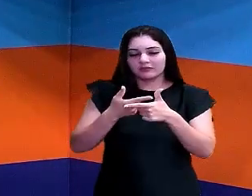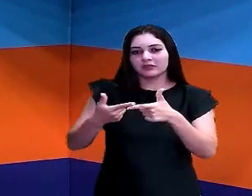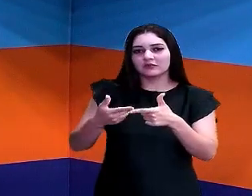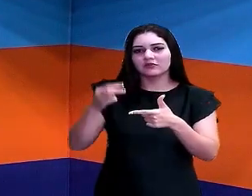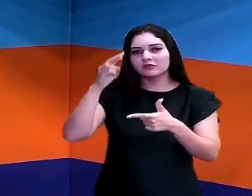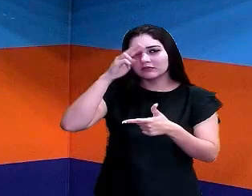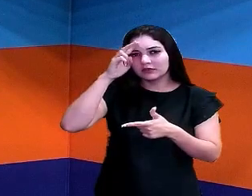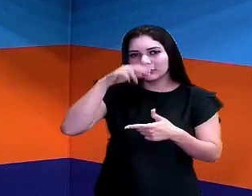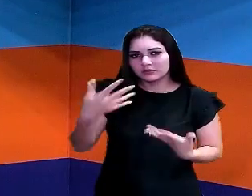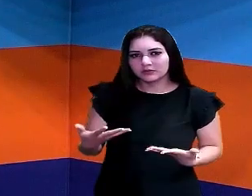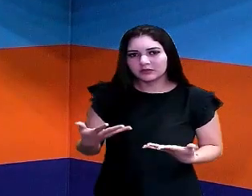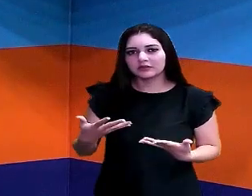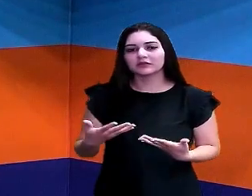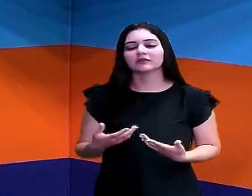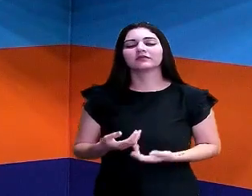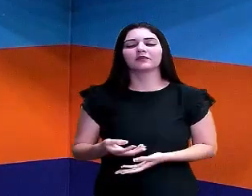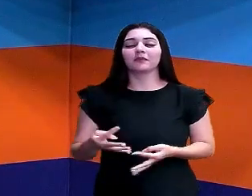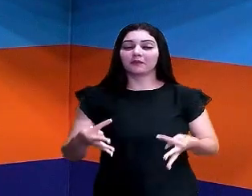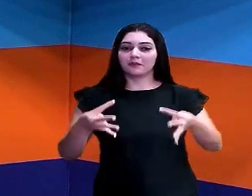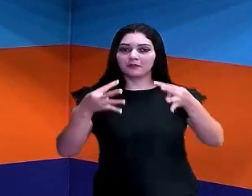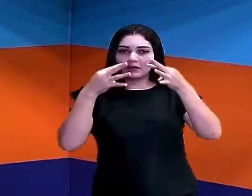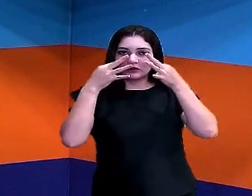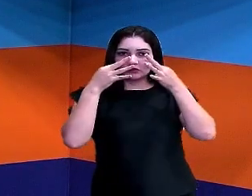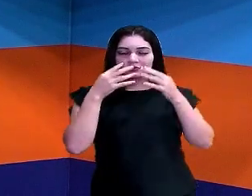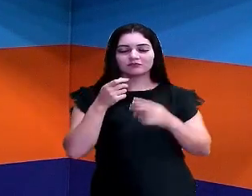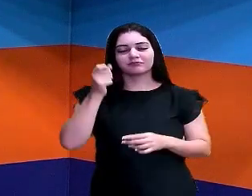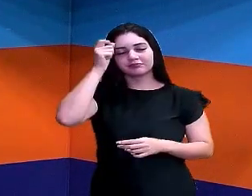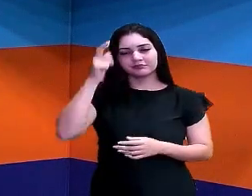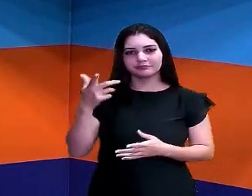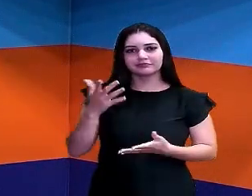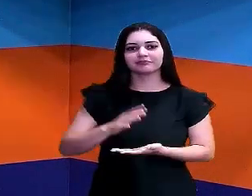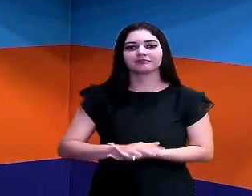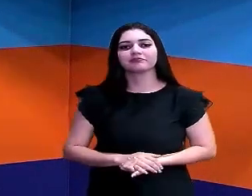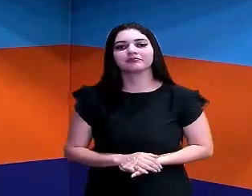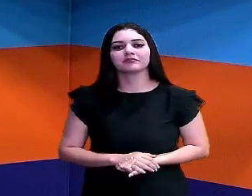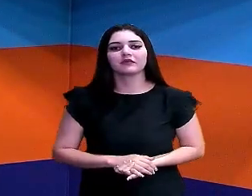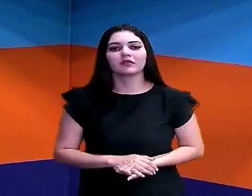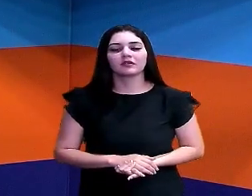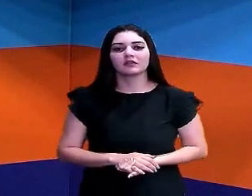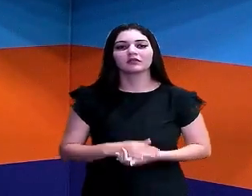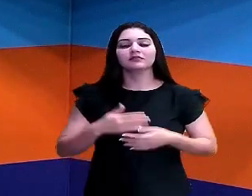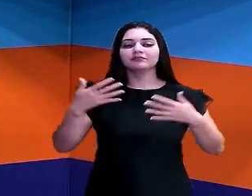disso? Então, se liga aí nessa ideia, tá?